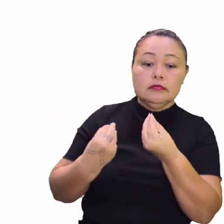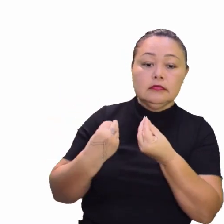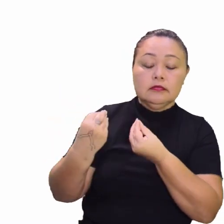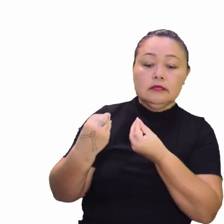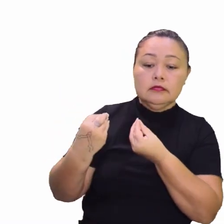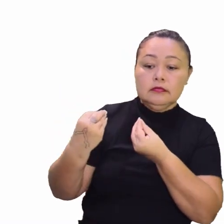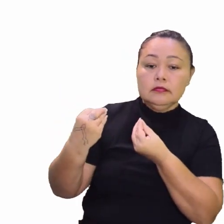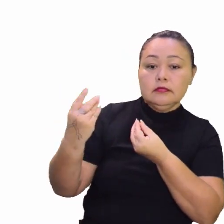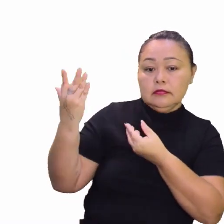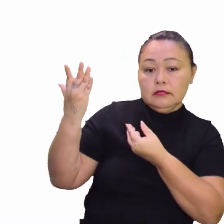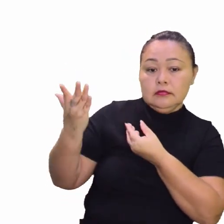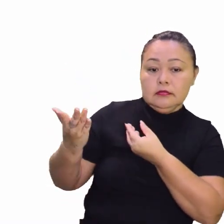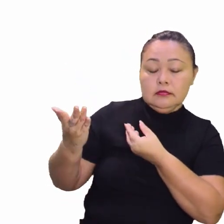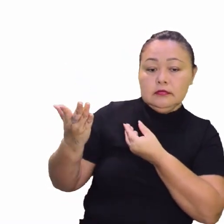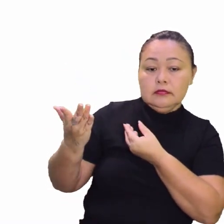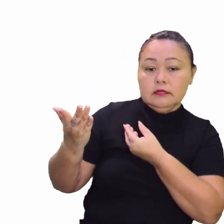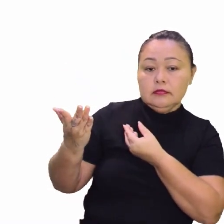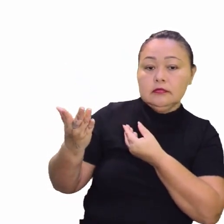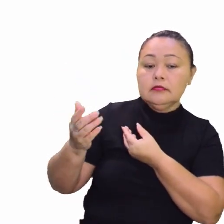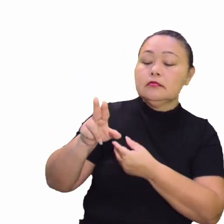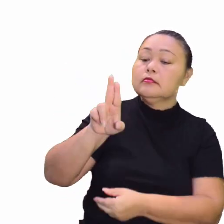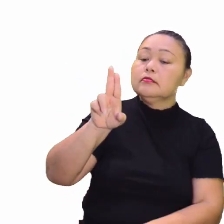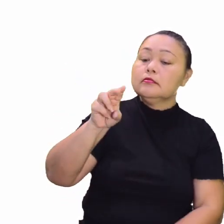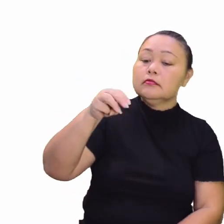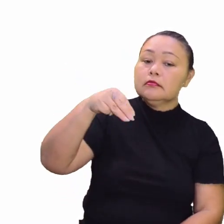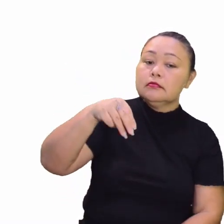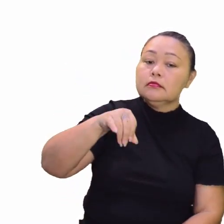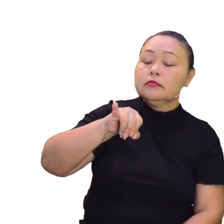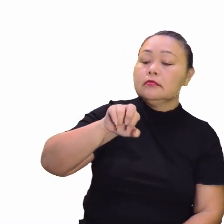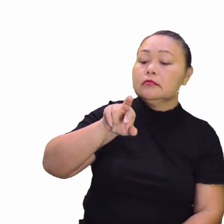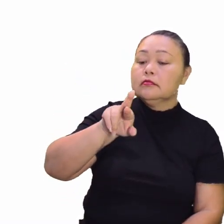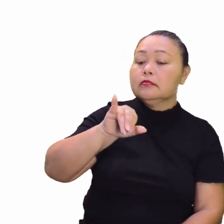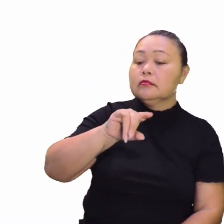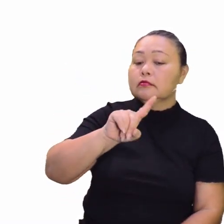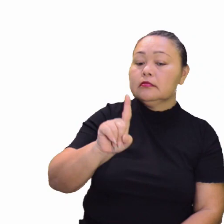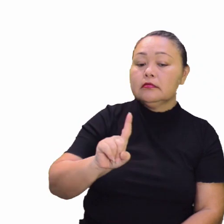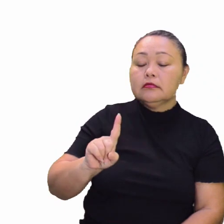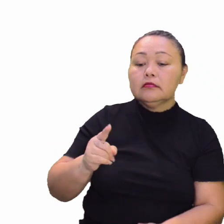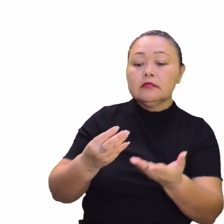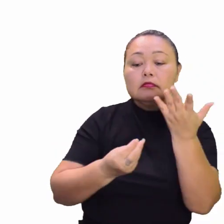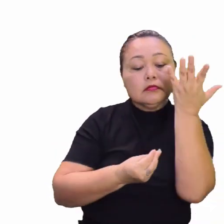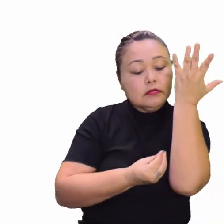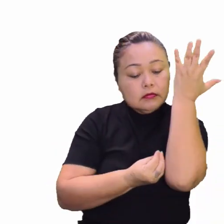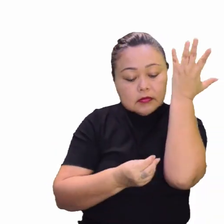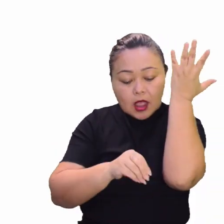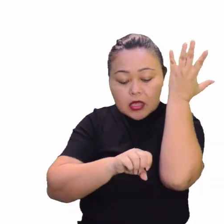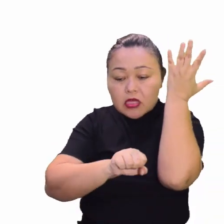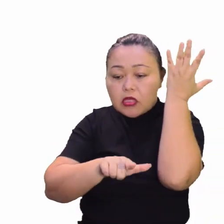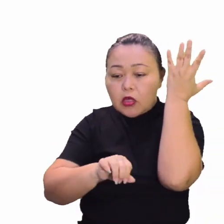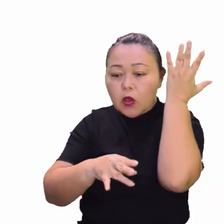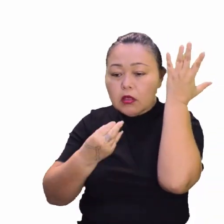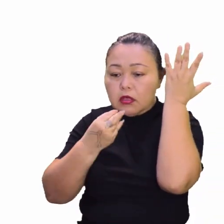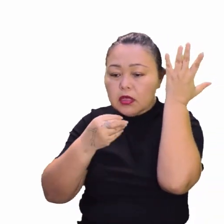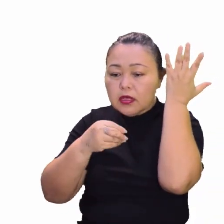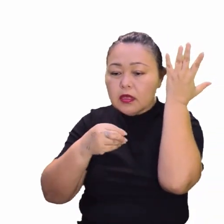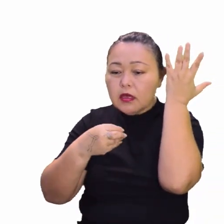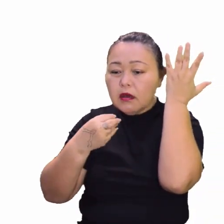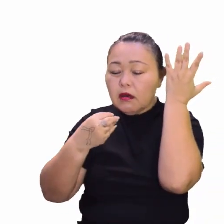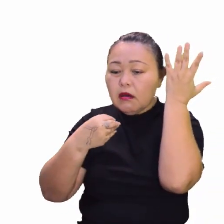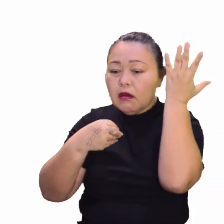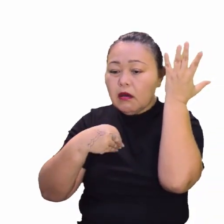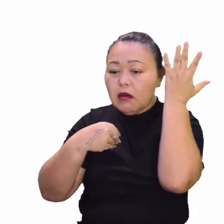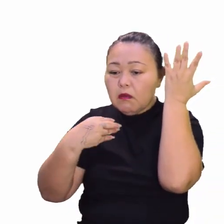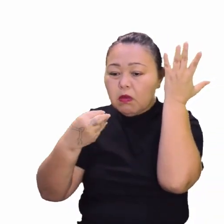é. É isso aí, ó. Isso é um mirizal. Solo pobre, fica parecendo